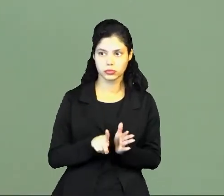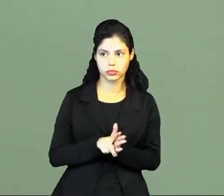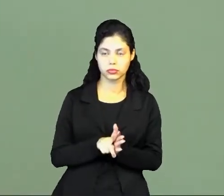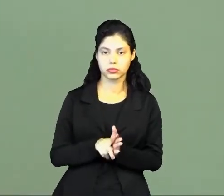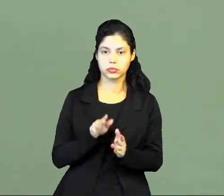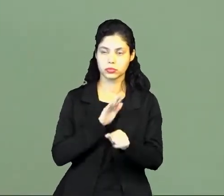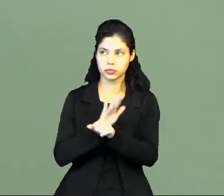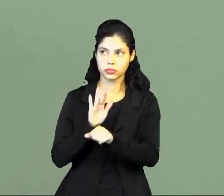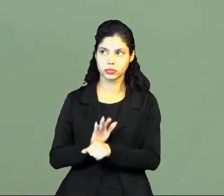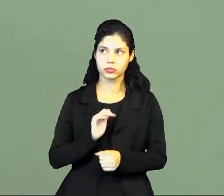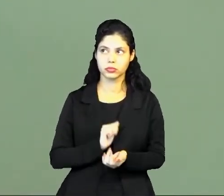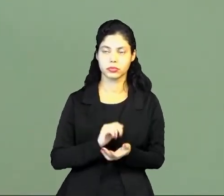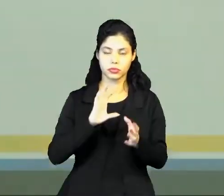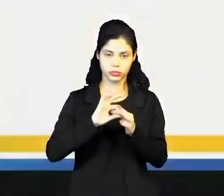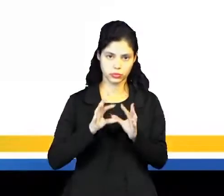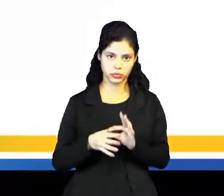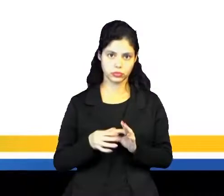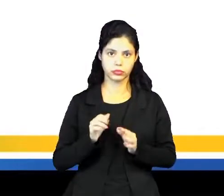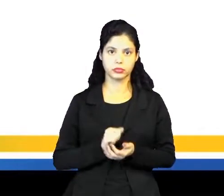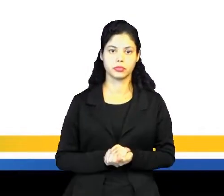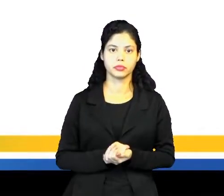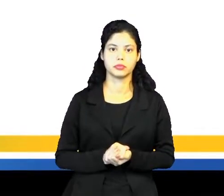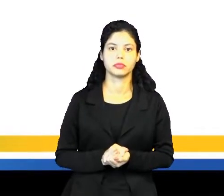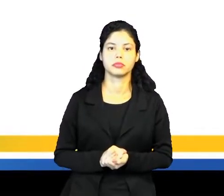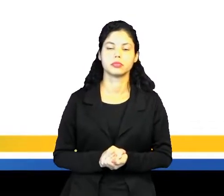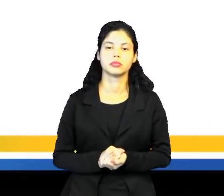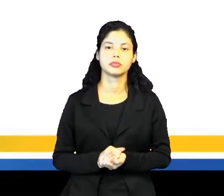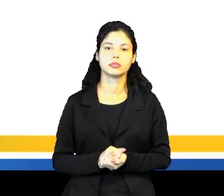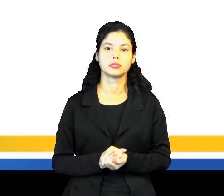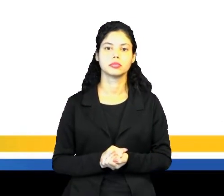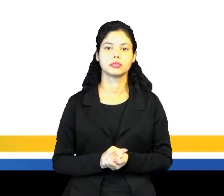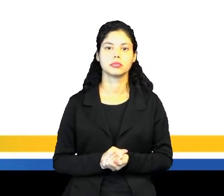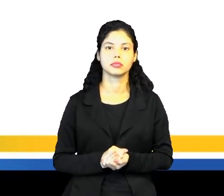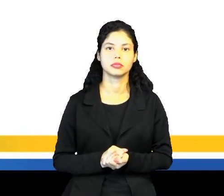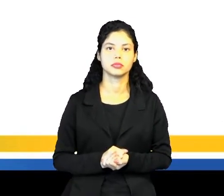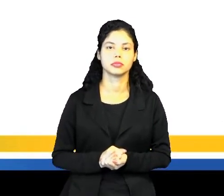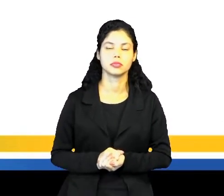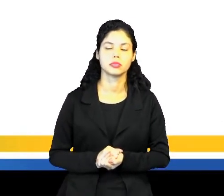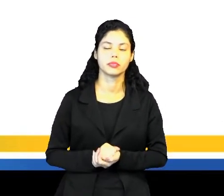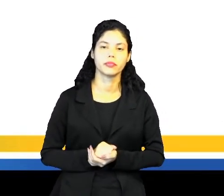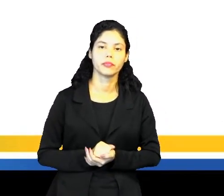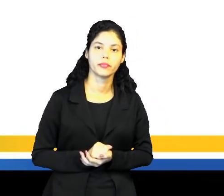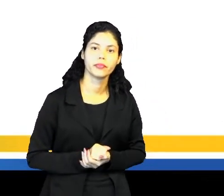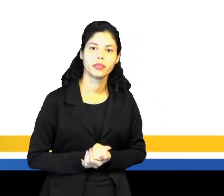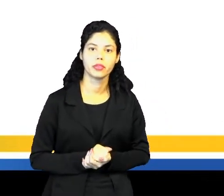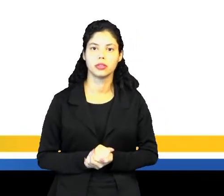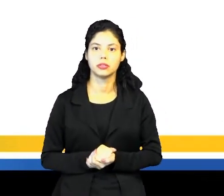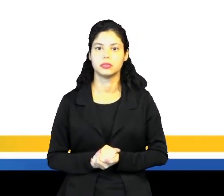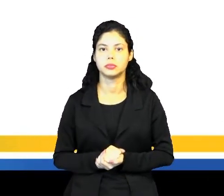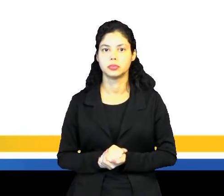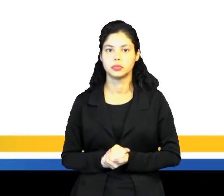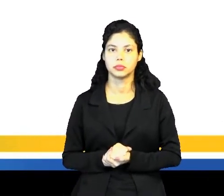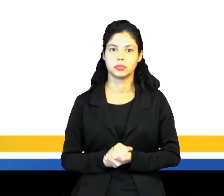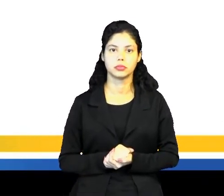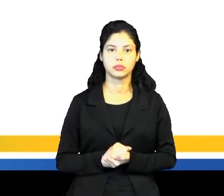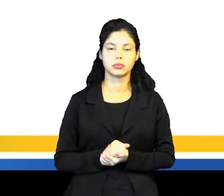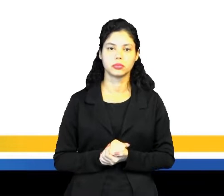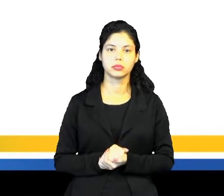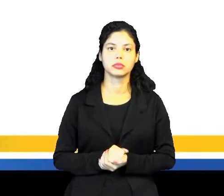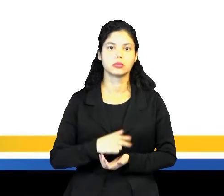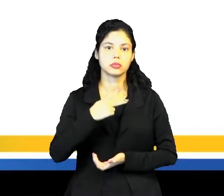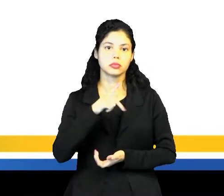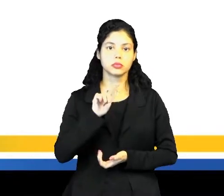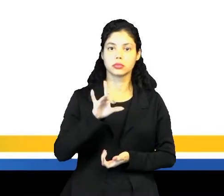contribuição, né? Fazer uma contextualização. Então, galerinha, né? Pablo Neruda, ele foi o quê? Um